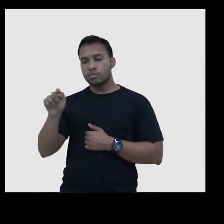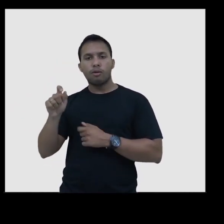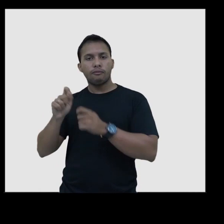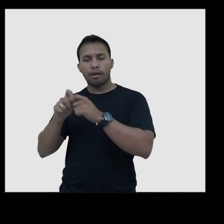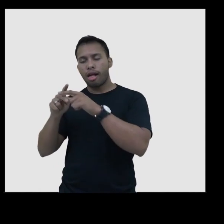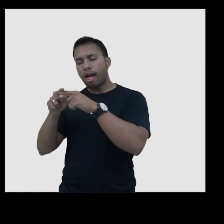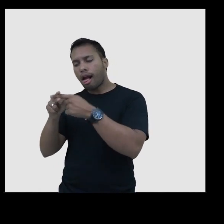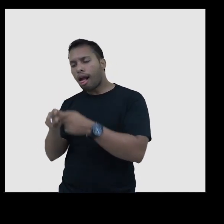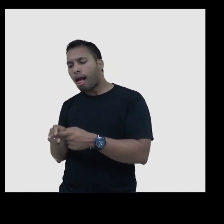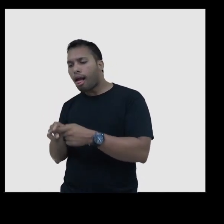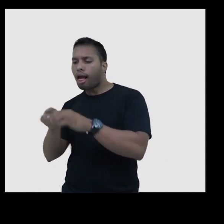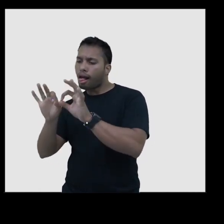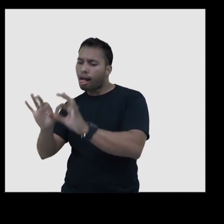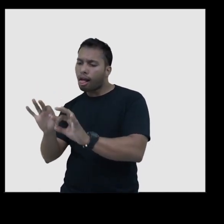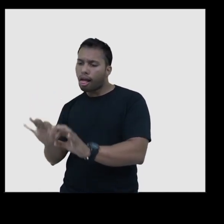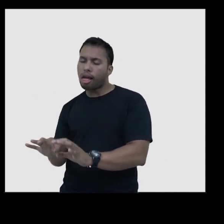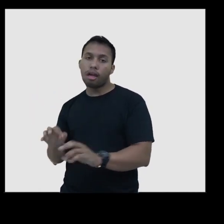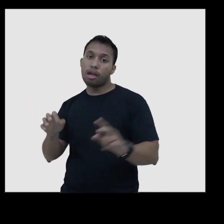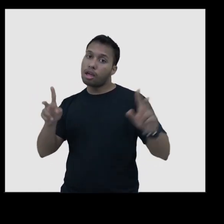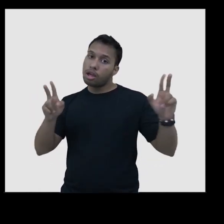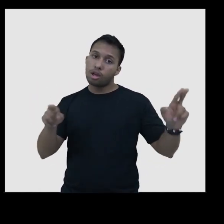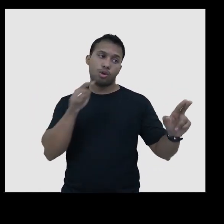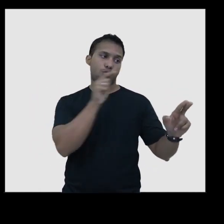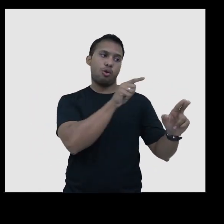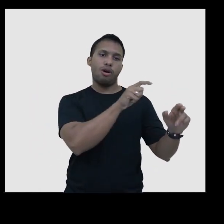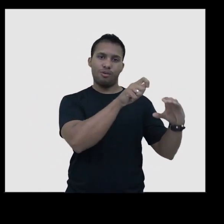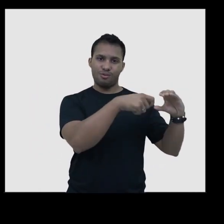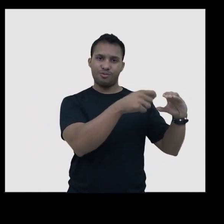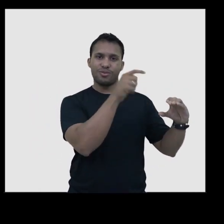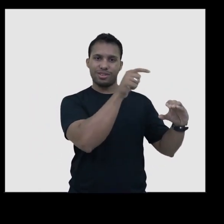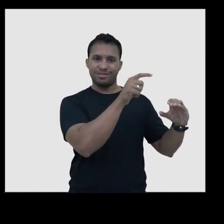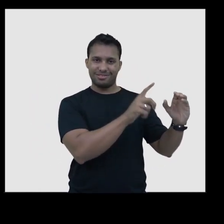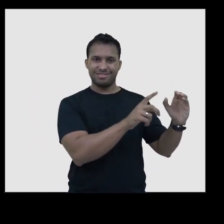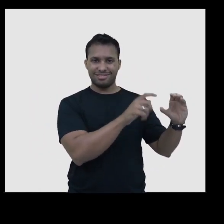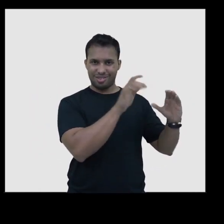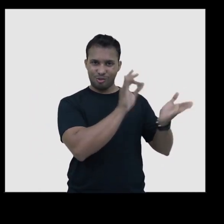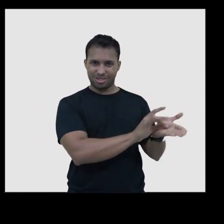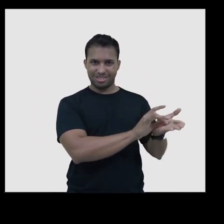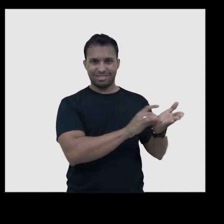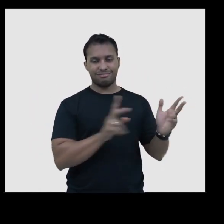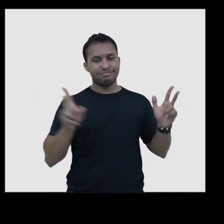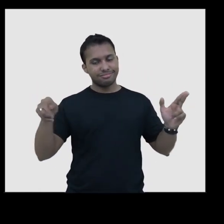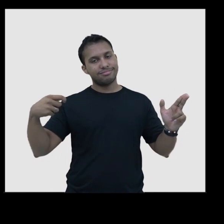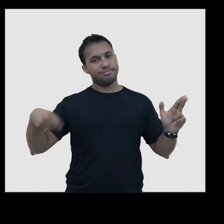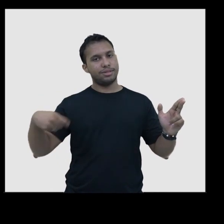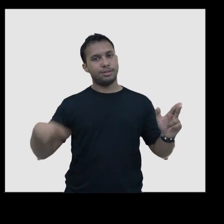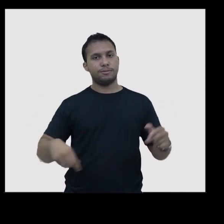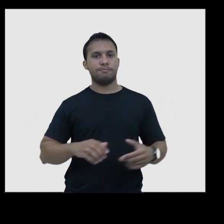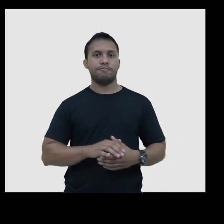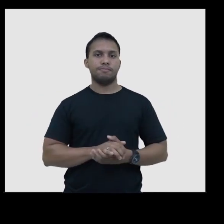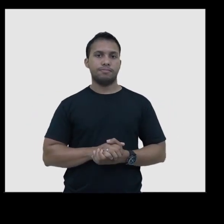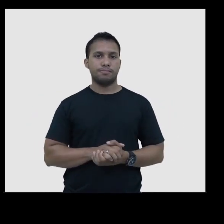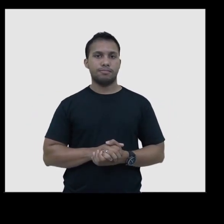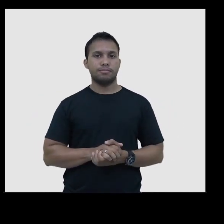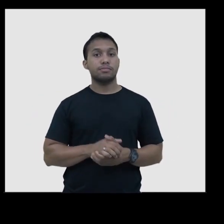no vídeo para que ele fique com a mesma configuração do vídeo que a gente pegou para editar, certo?